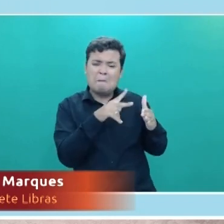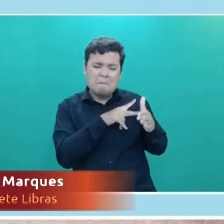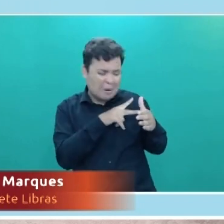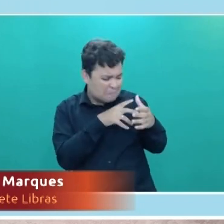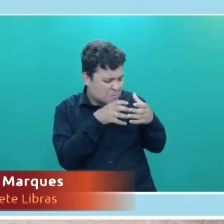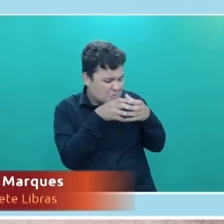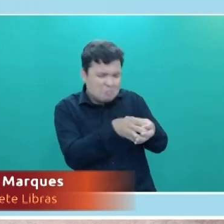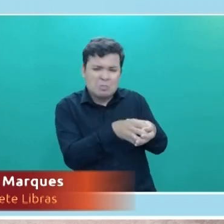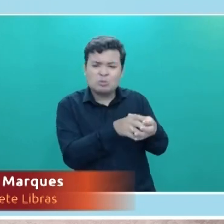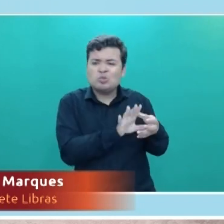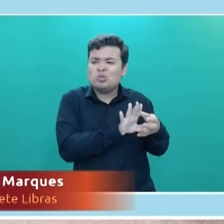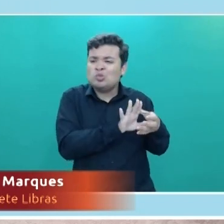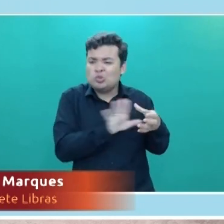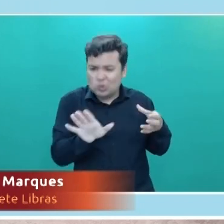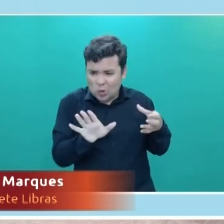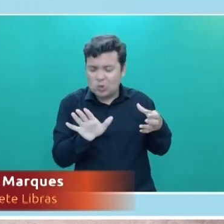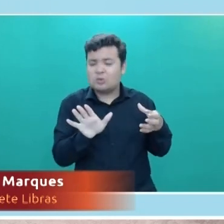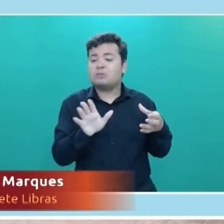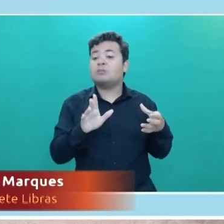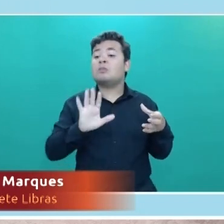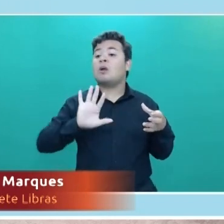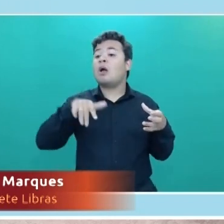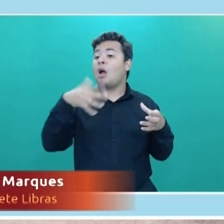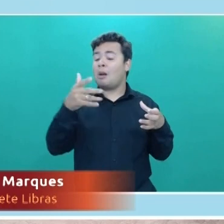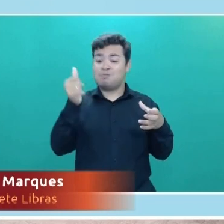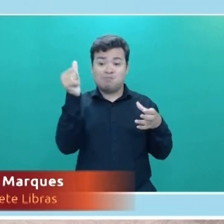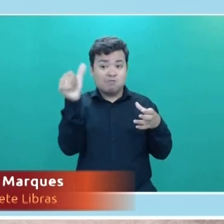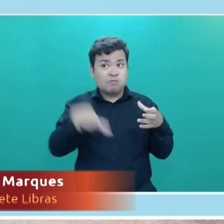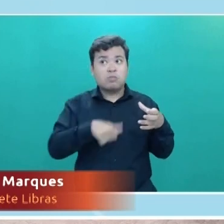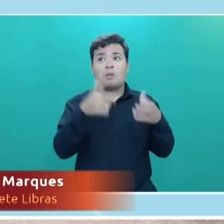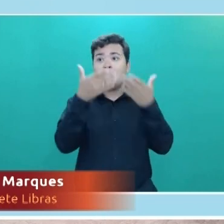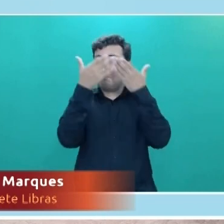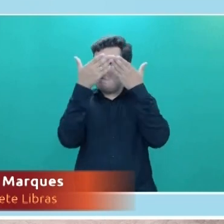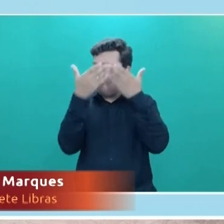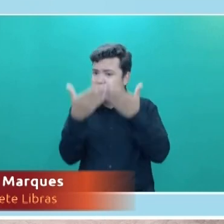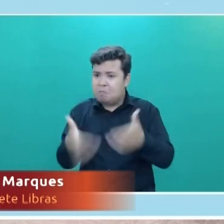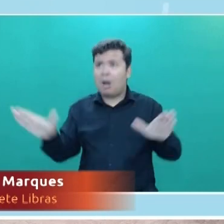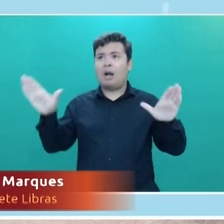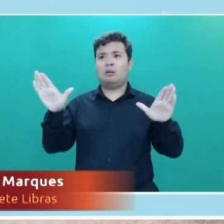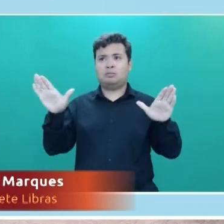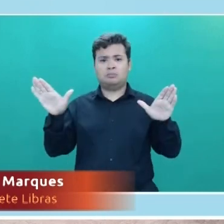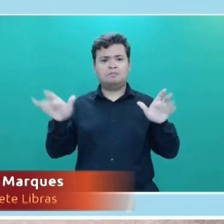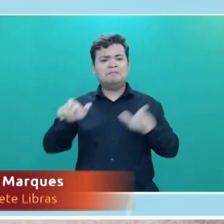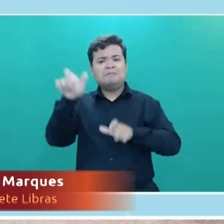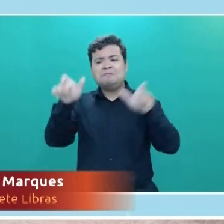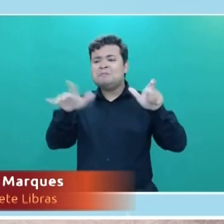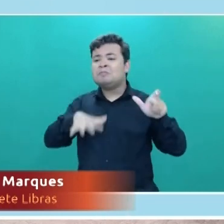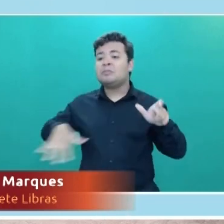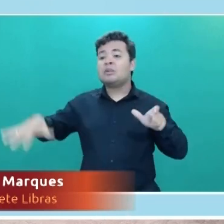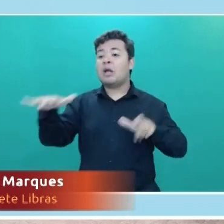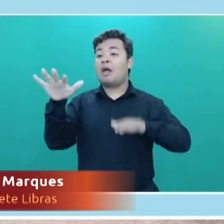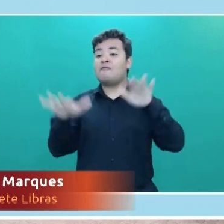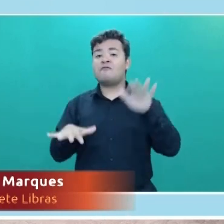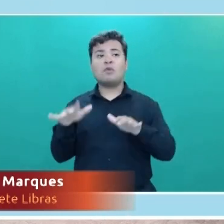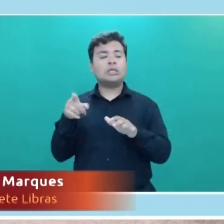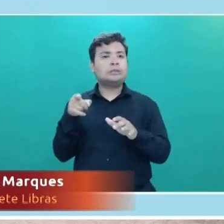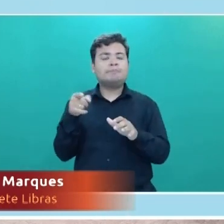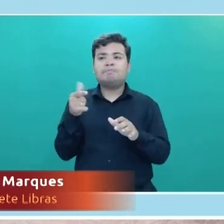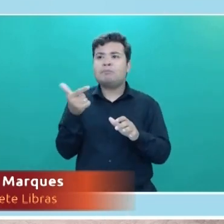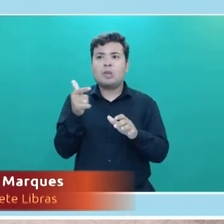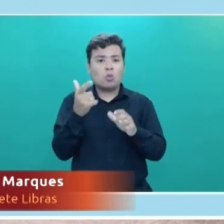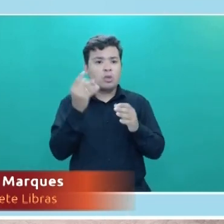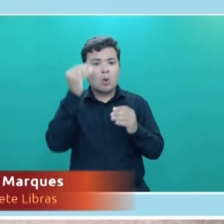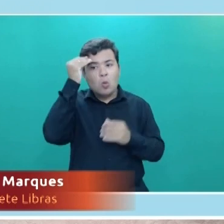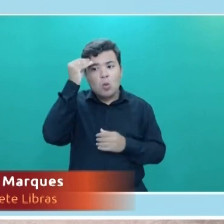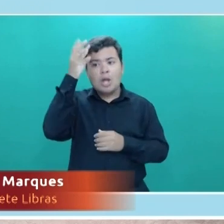que tinham acesso a esses grupos, e hoje pode tomar uma proporção ainda maior, né? Atingir pessoas que muitas vezes não têm nem tanto acesso assim, nem tanto conhecimento